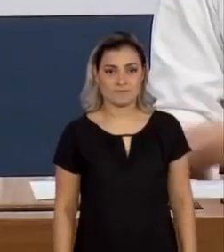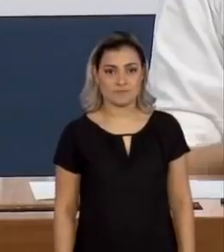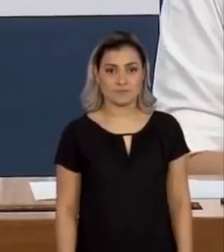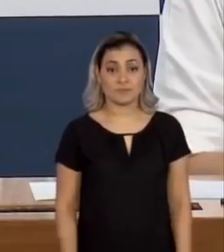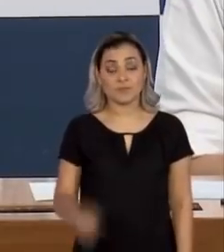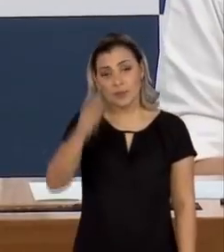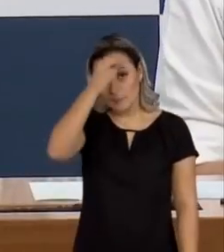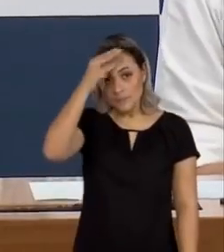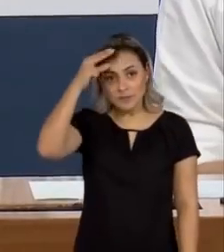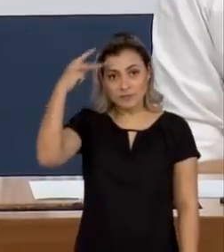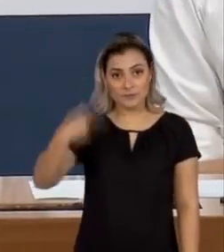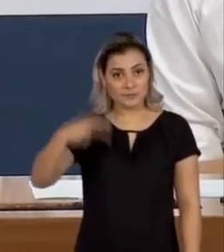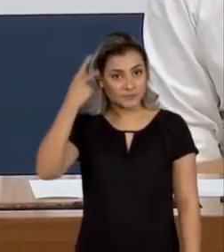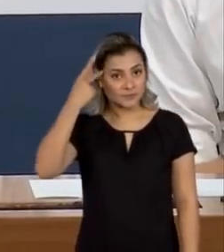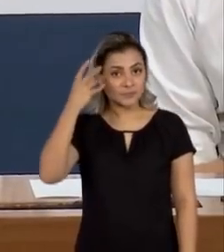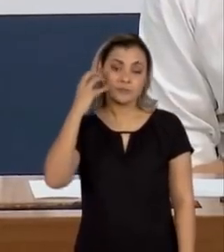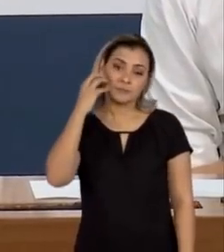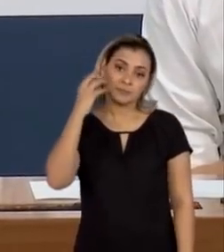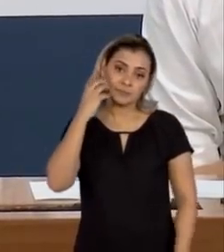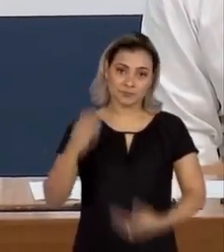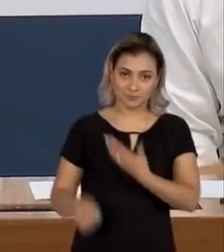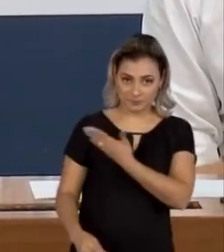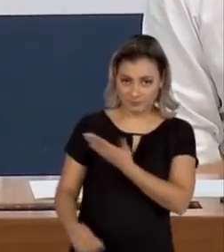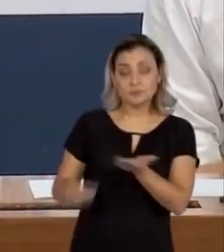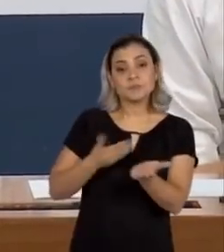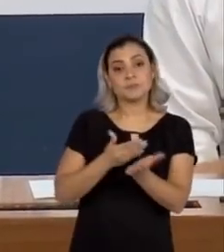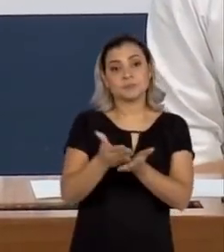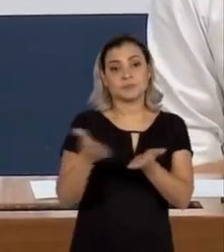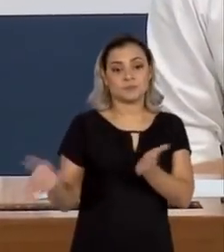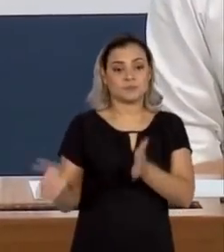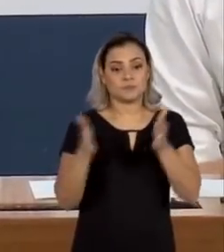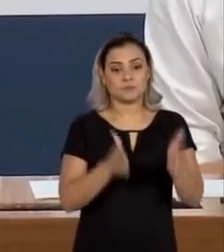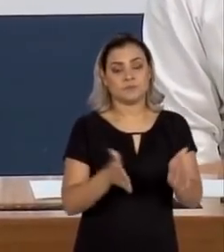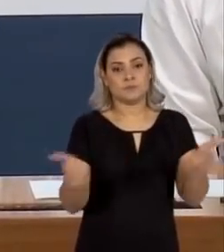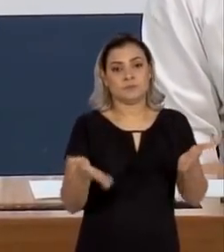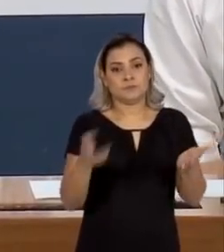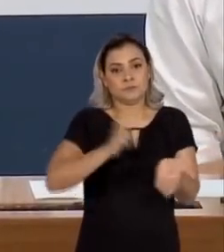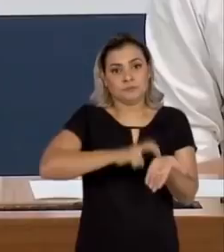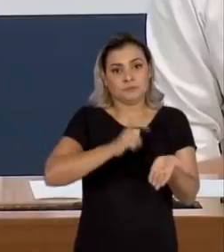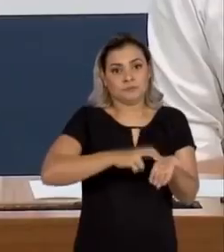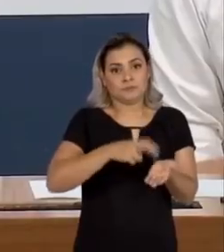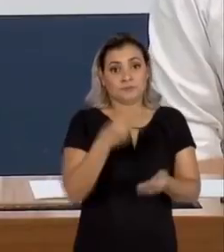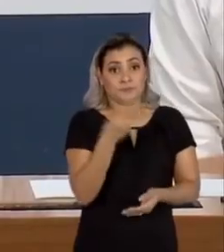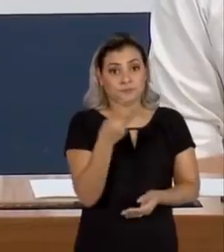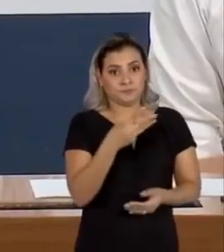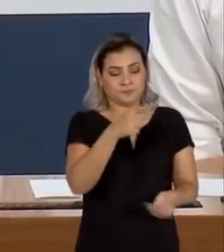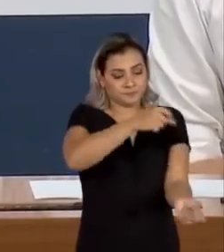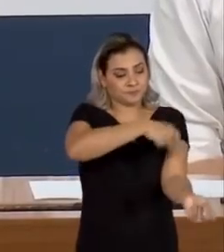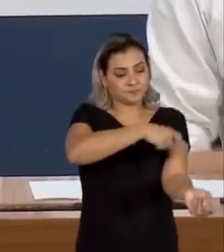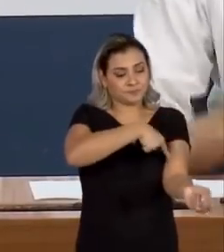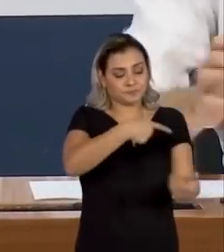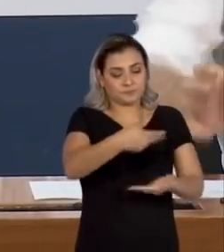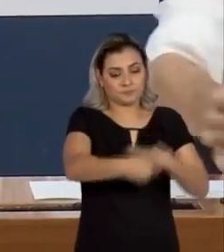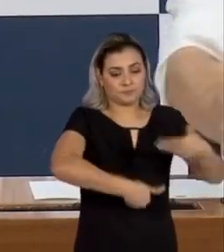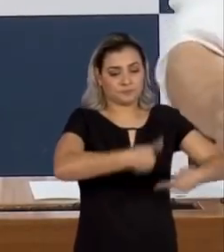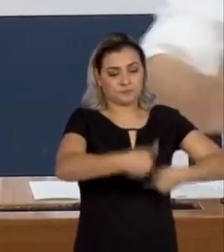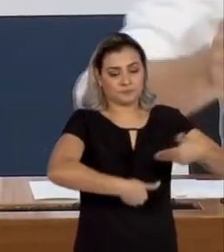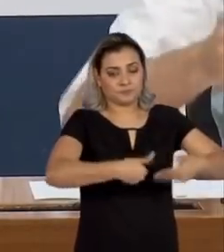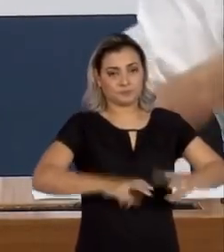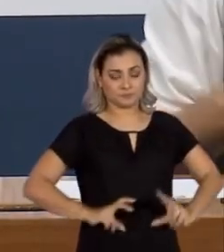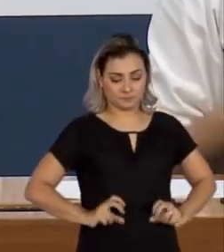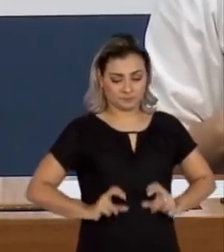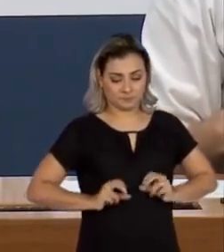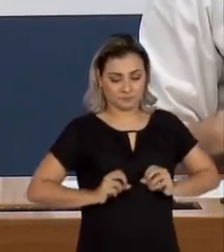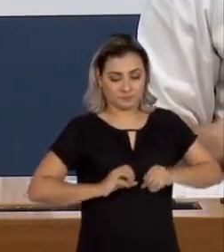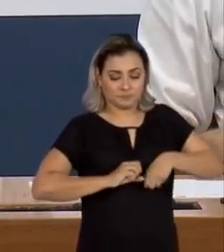O prefeito de São Paulo, Bruno Covas, deu início hoje de manhã à terceira sessão de quimioterapia contra um câncer